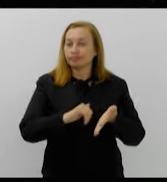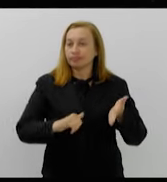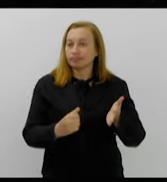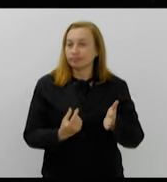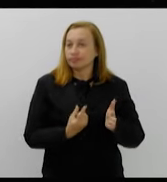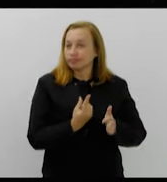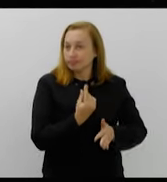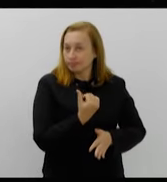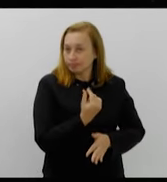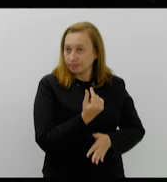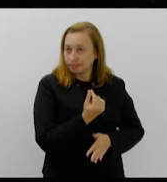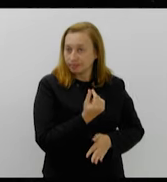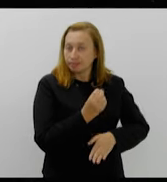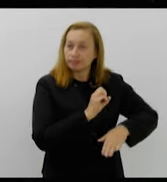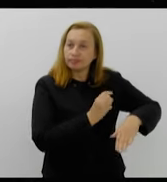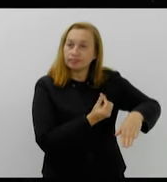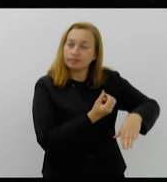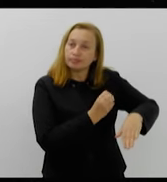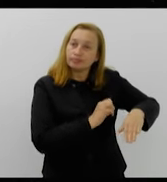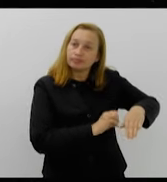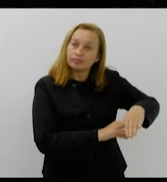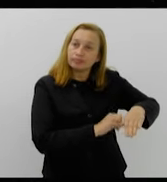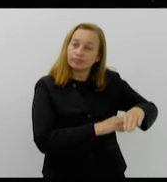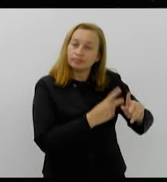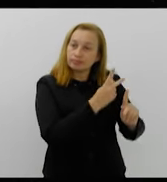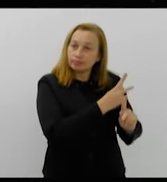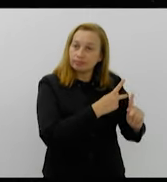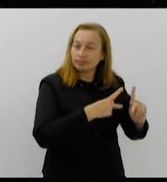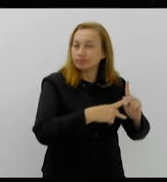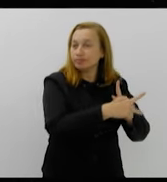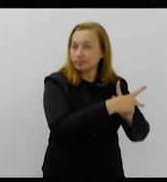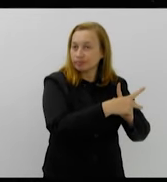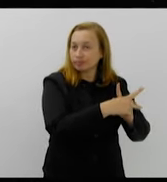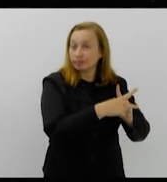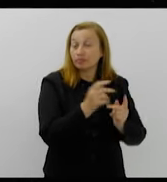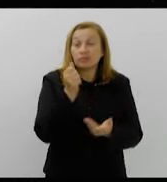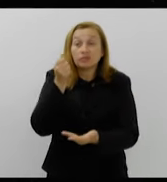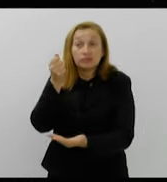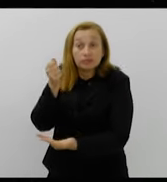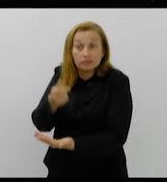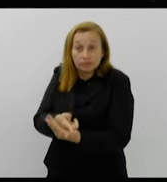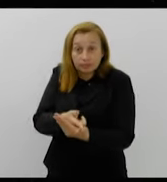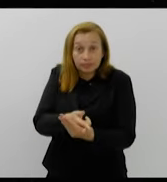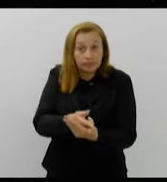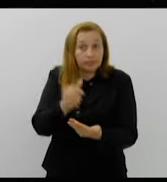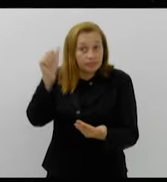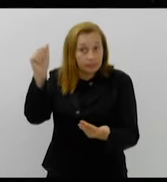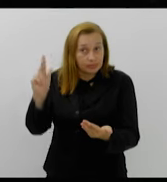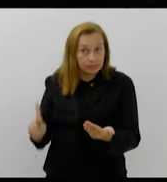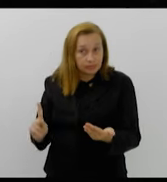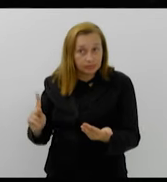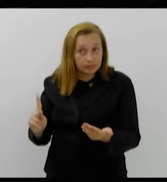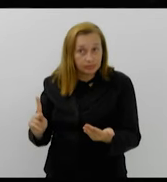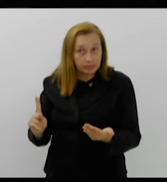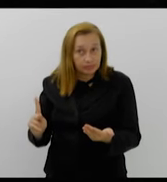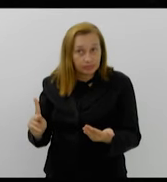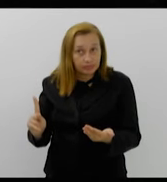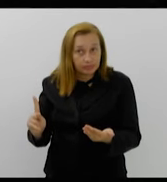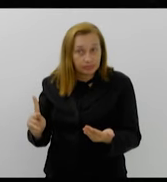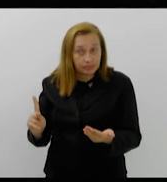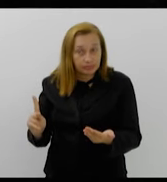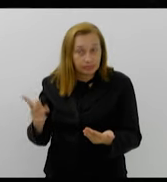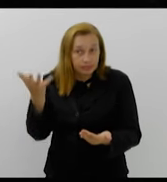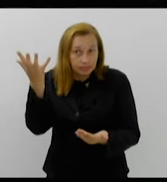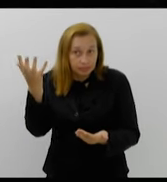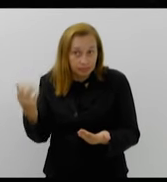do fundo único do Rio previdência que paga aposentado e pensionistas